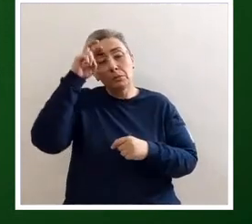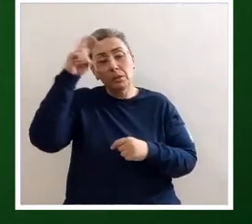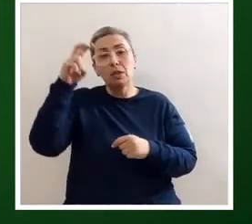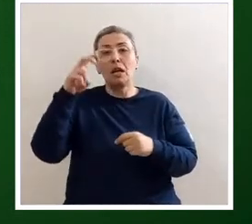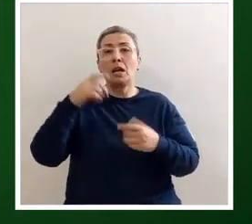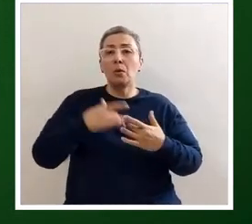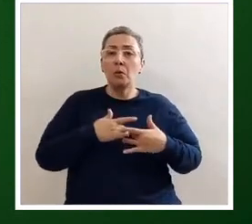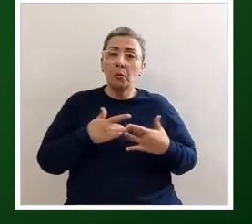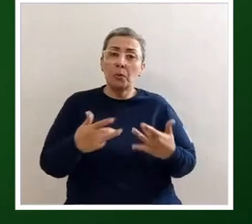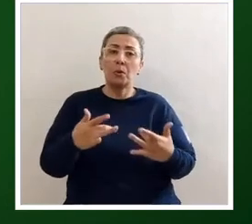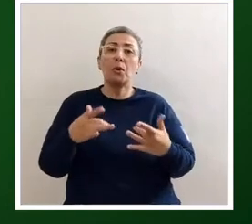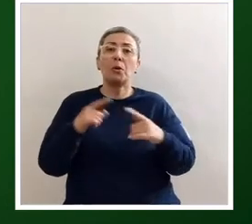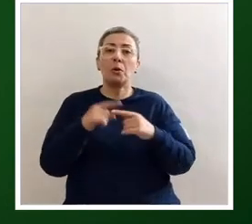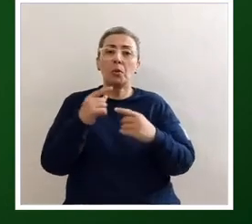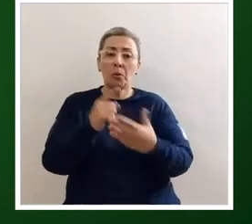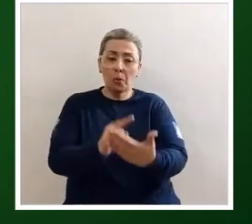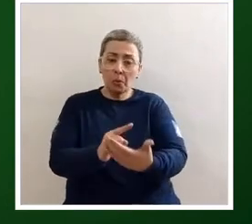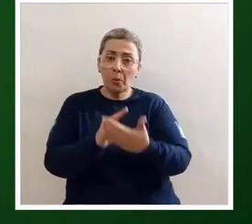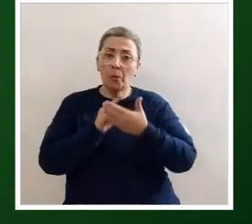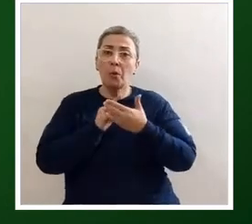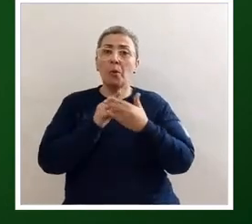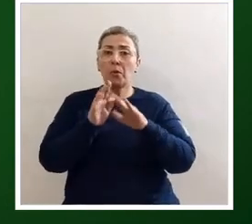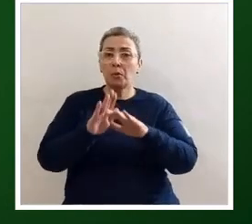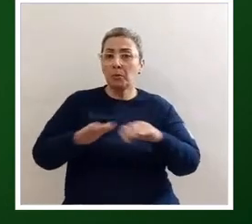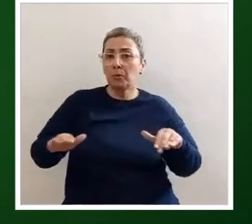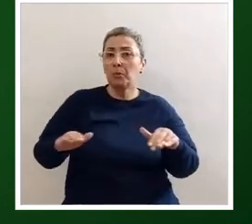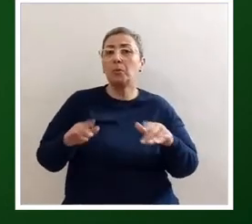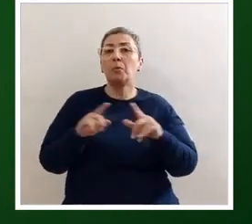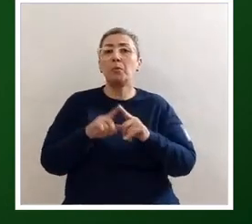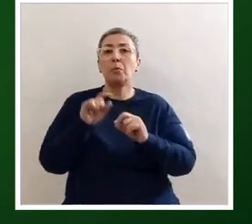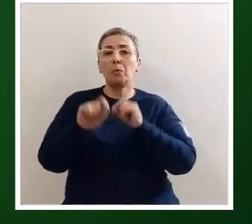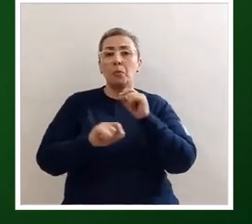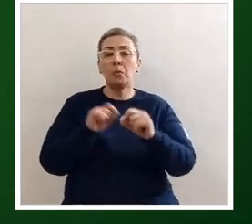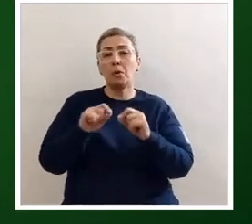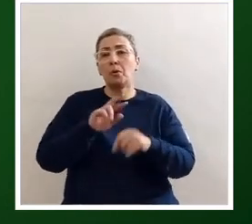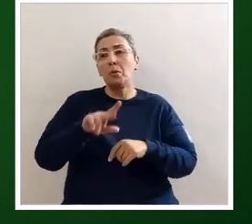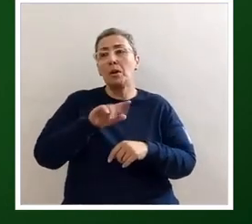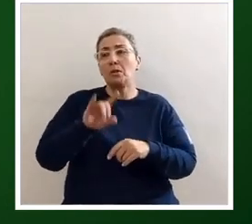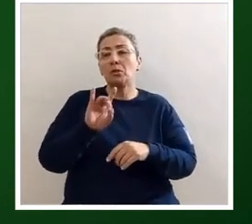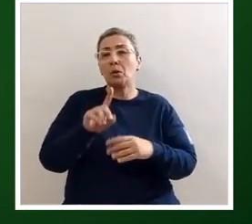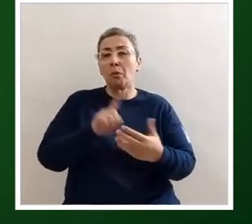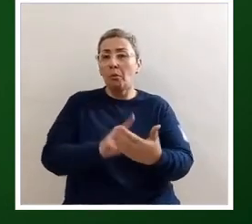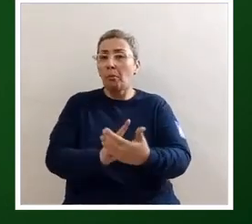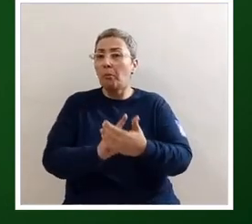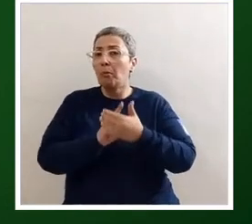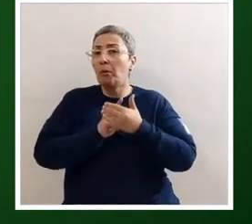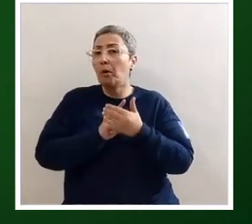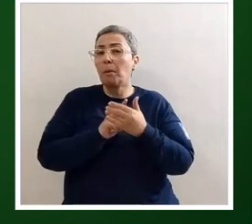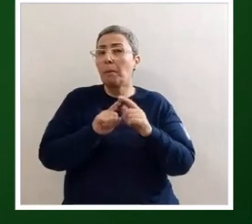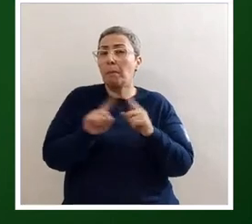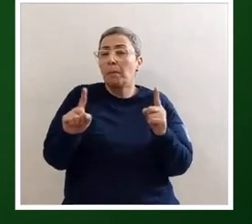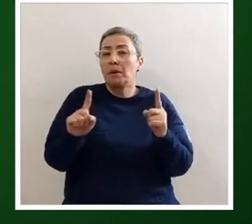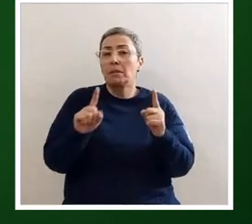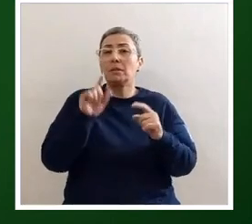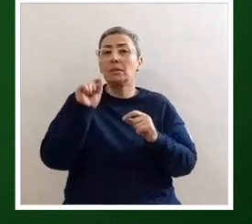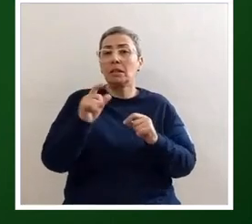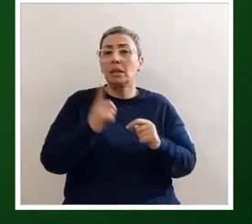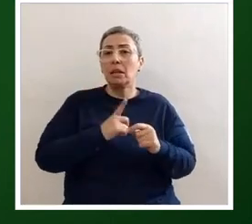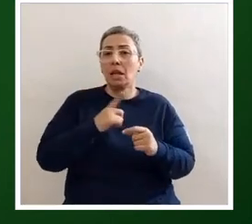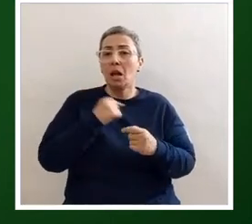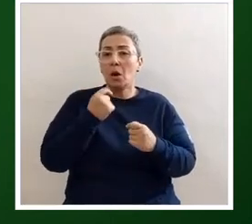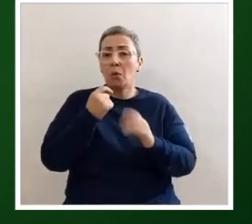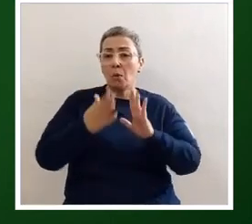generosidade acolhem essas crianças e não apenas um acolhimento é mais tem